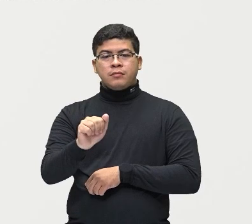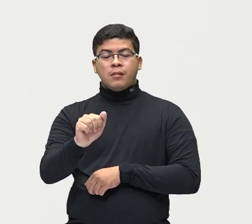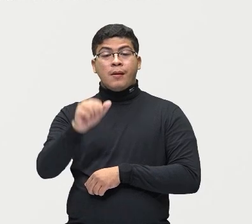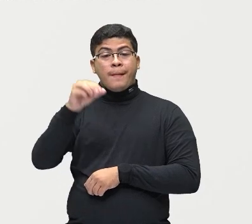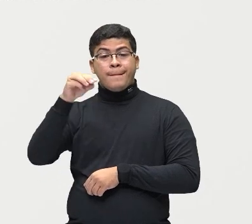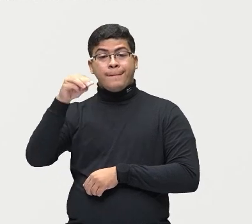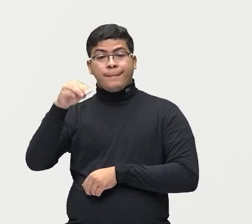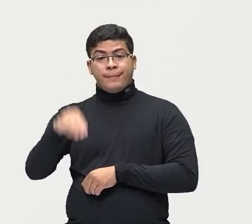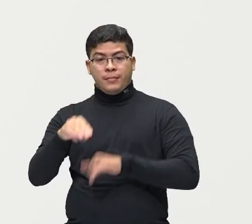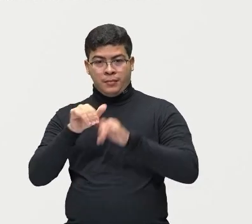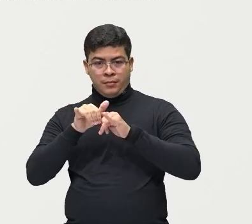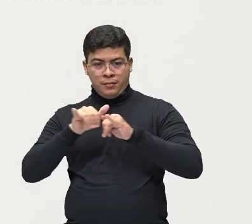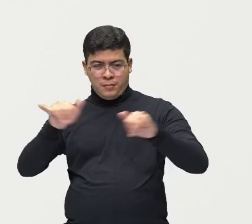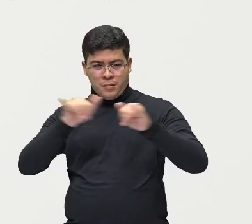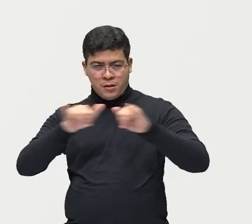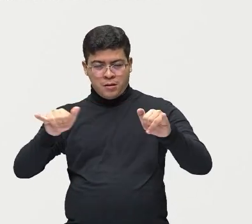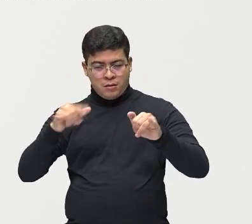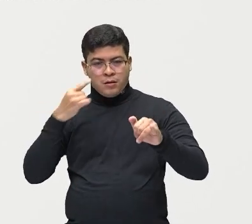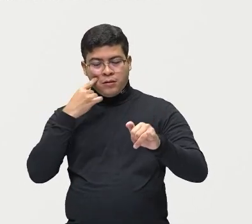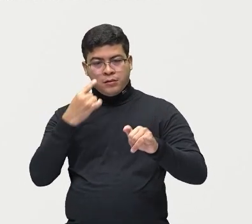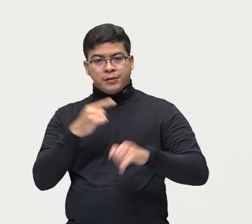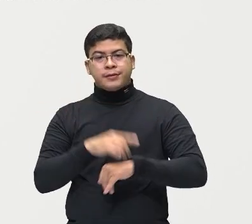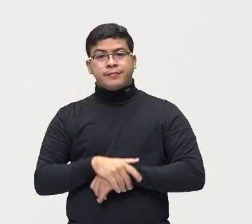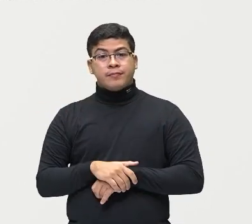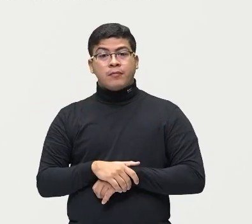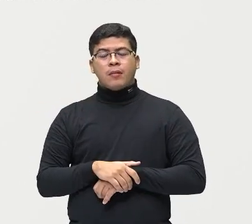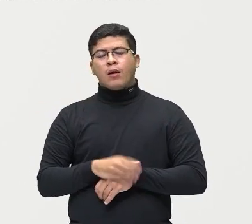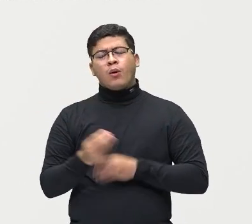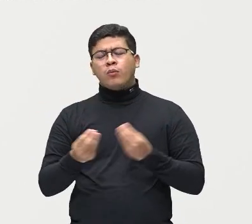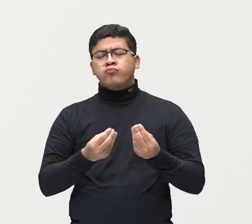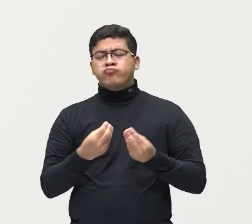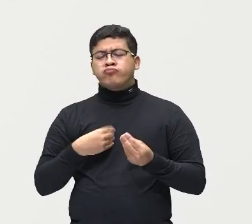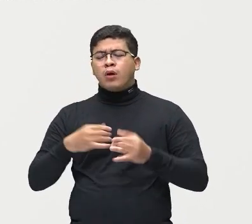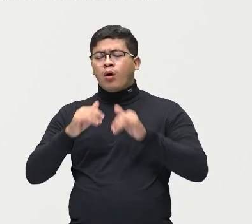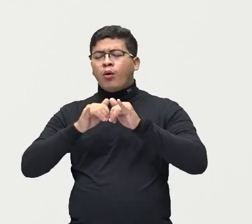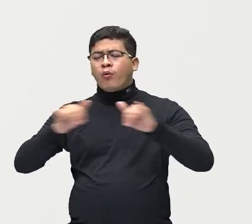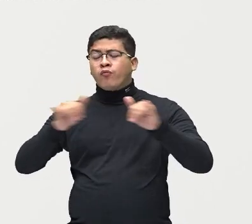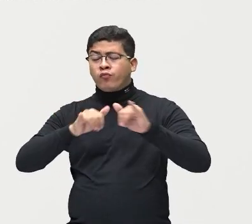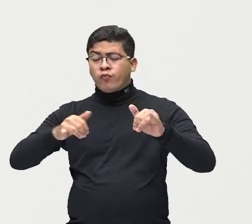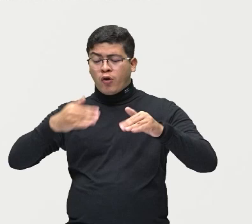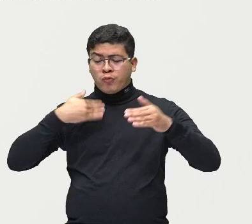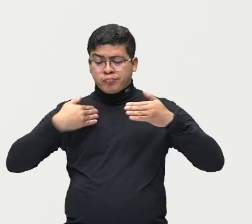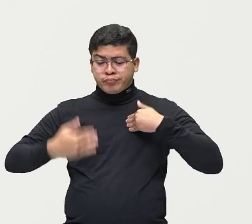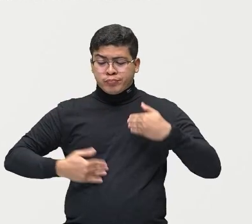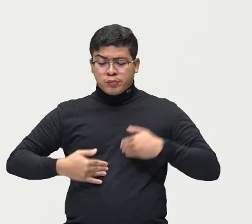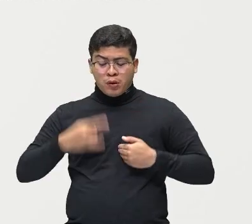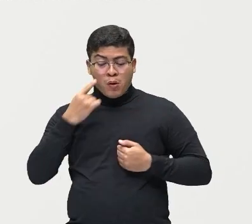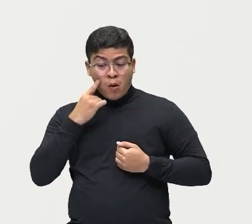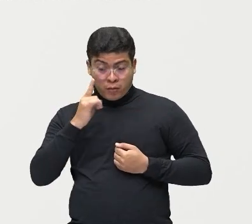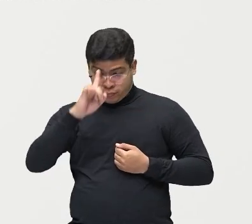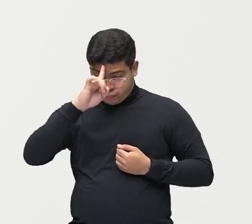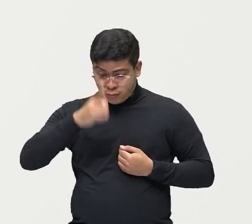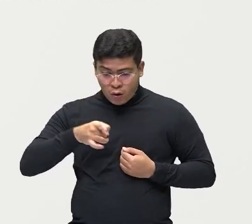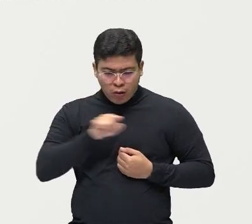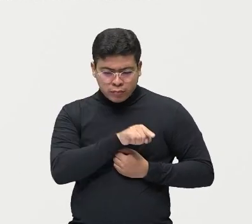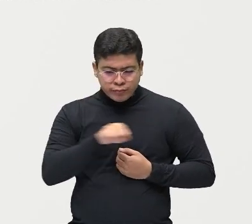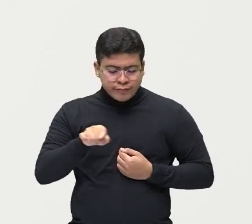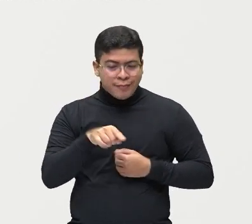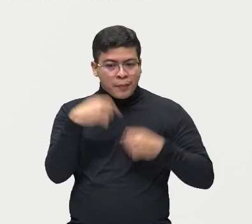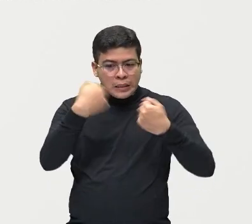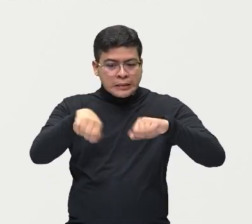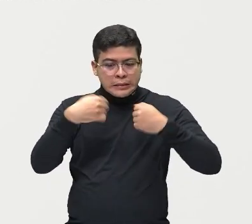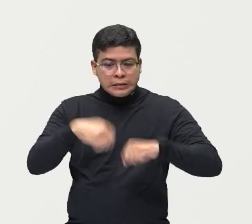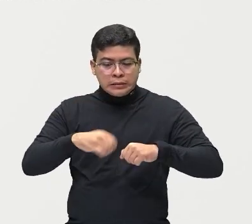levasse ali, ó, uma mensagem para o meu sistema imunológico. Né? O meu sistema imunológico ele vai criar